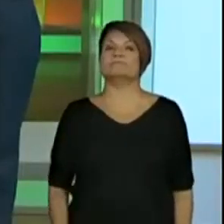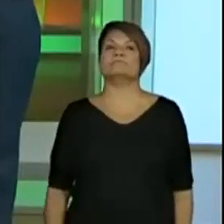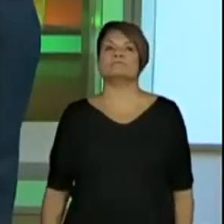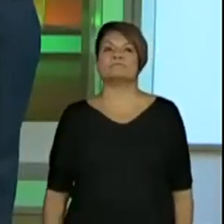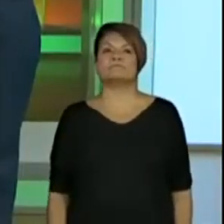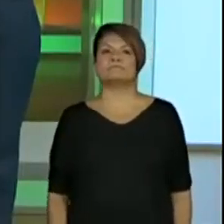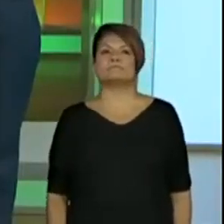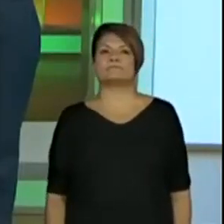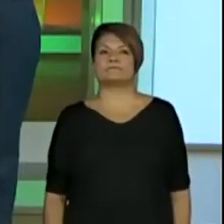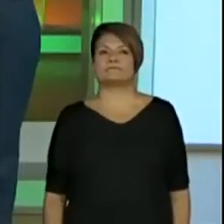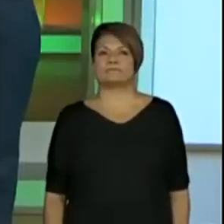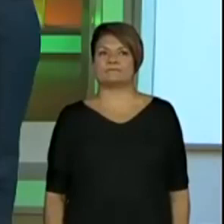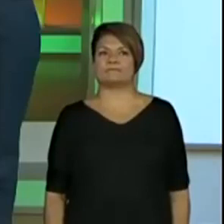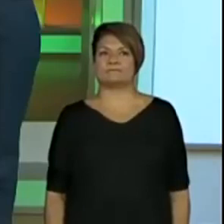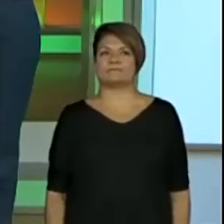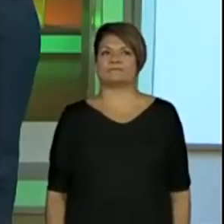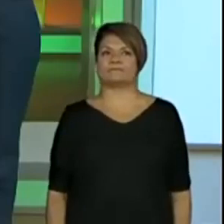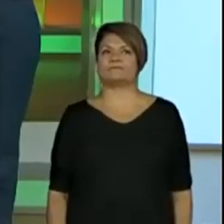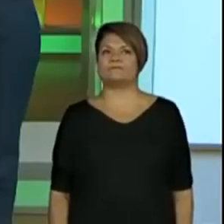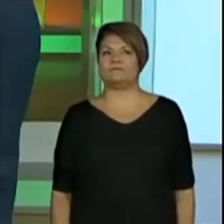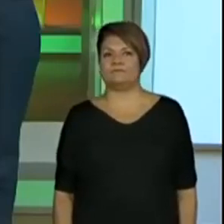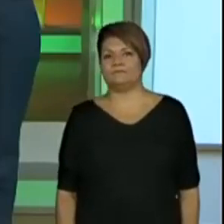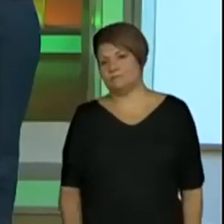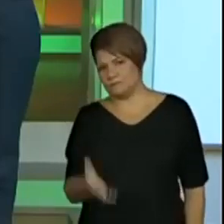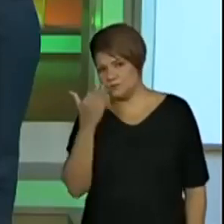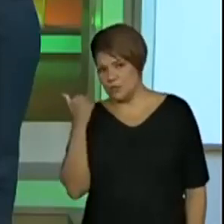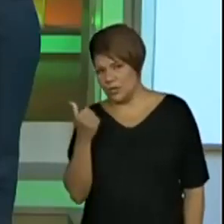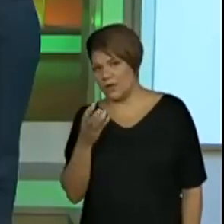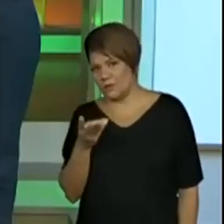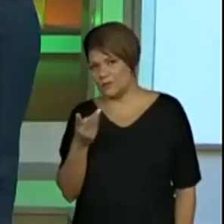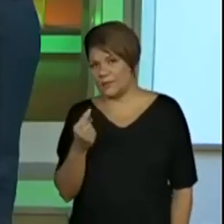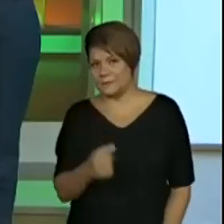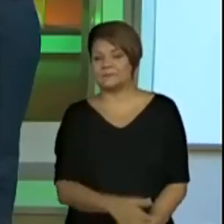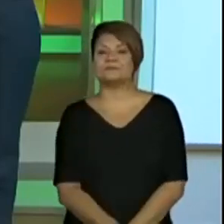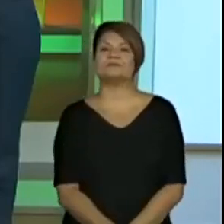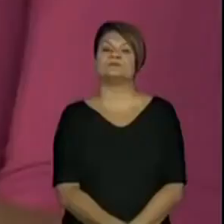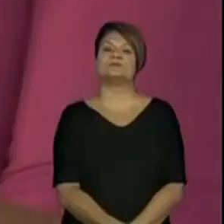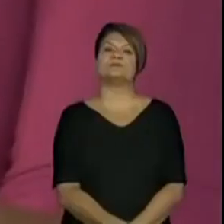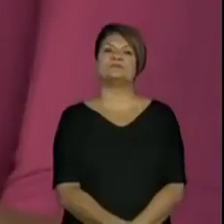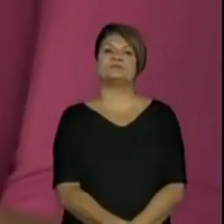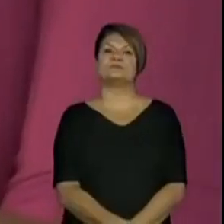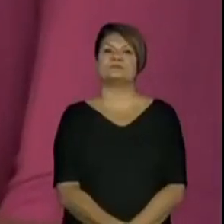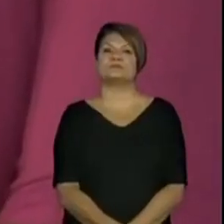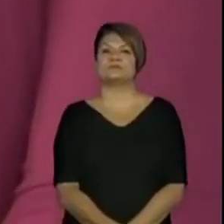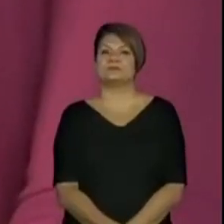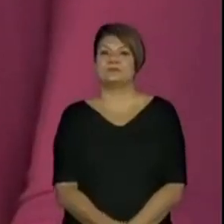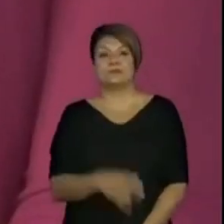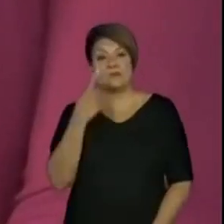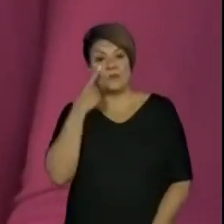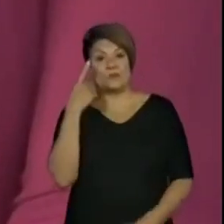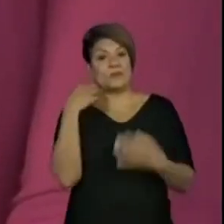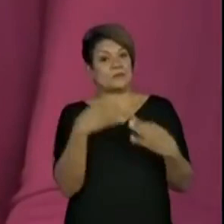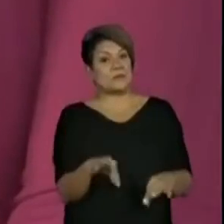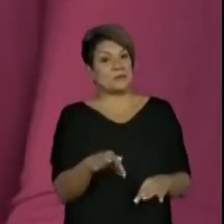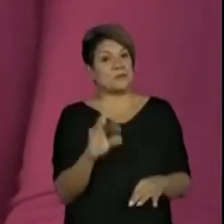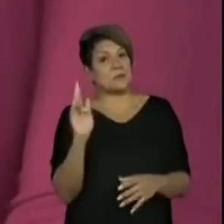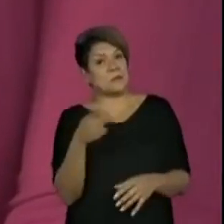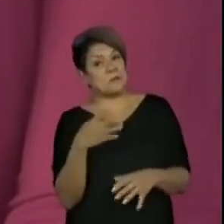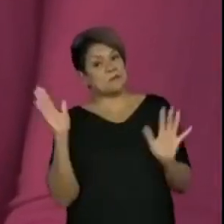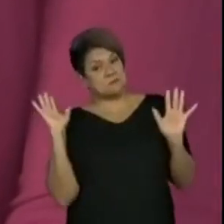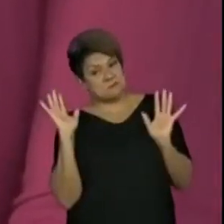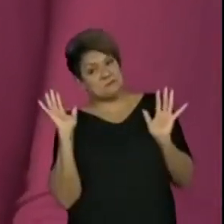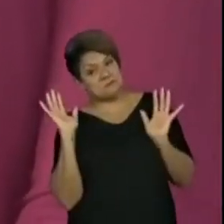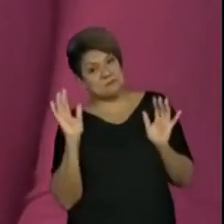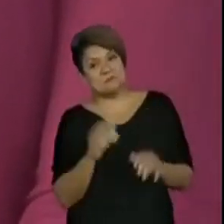ver se eles acertaram. Turminha, bora lá contar? Vamos contando. Se todo mundo acertou, quem está acompanhando aí a